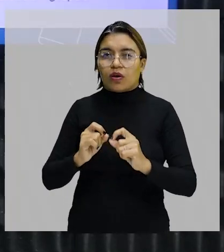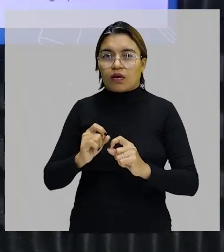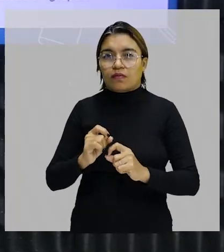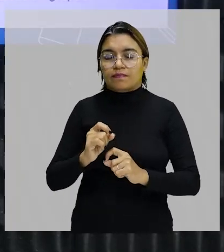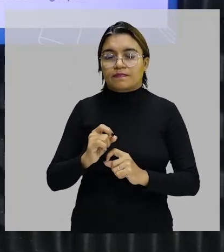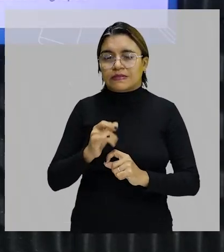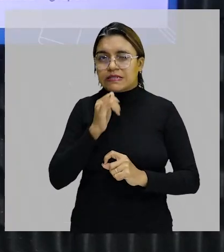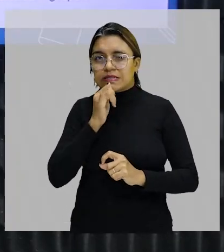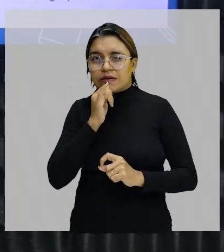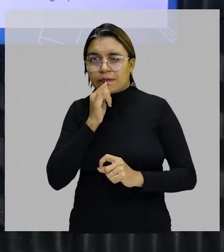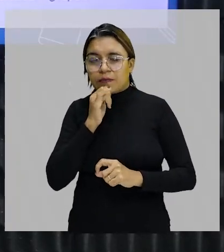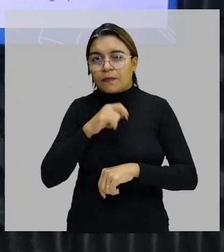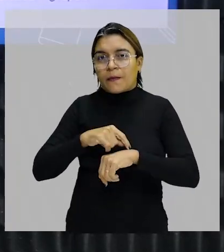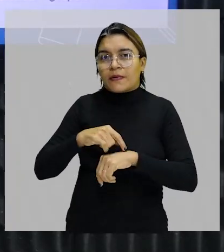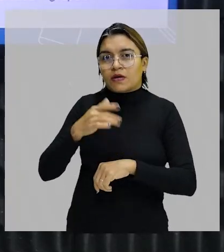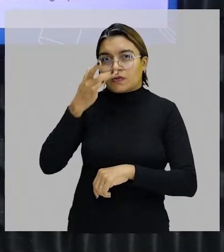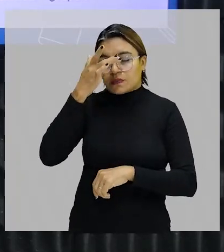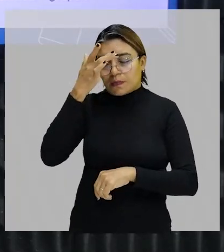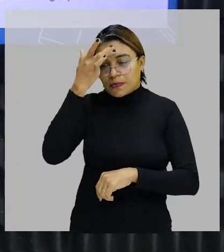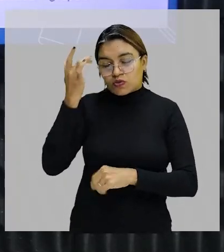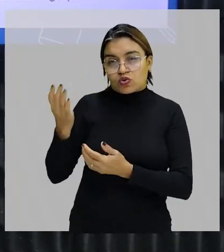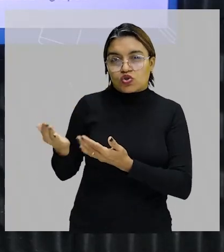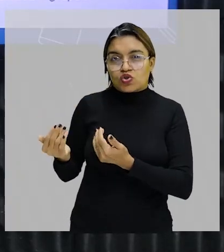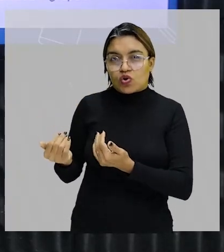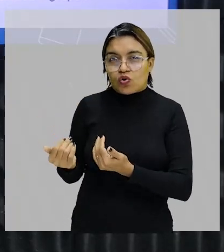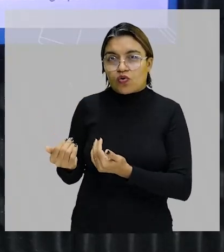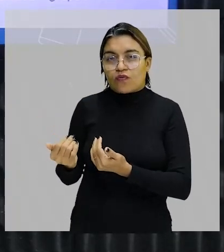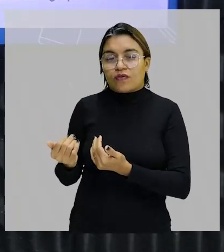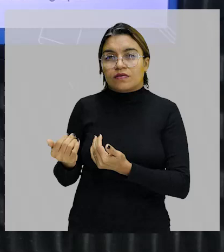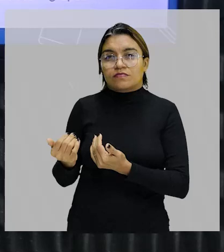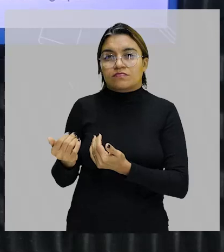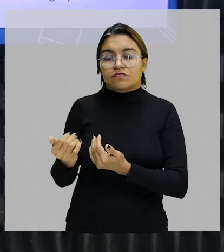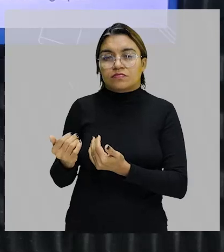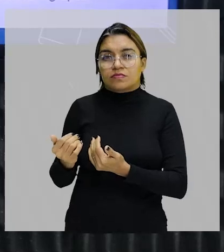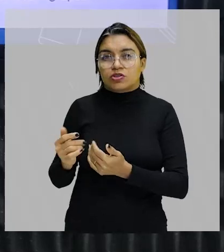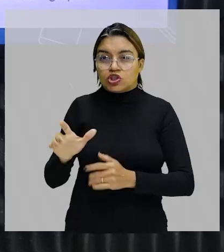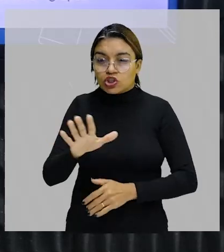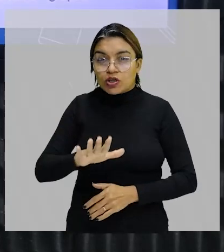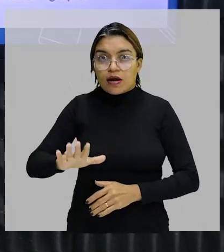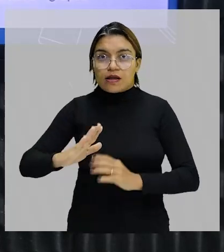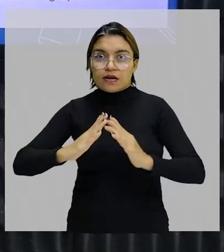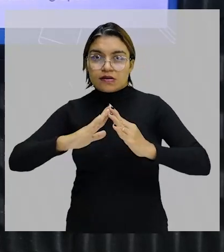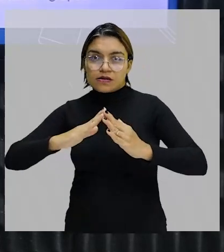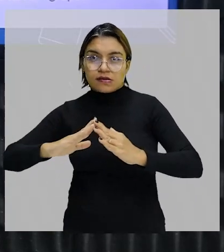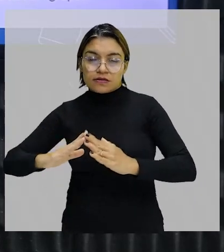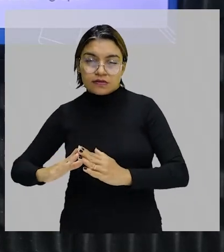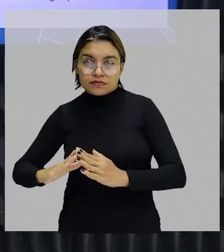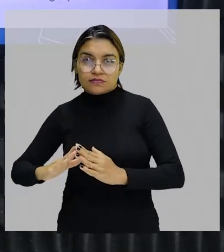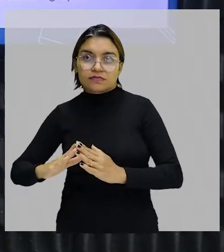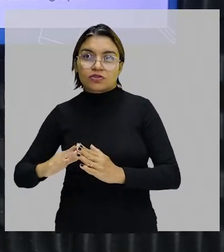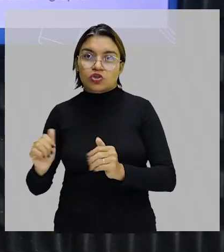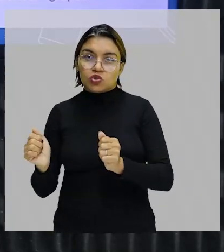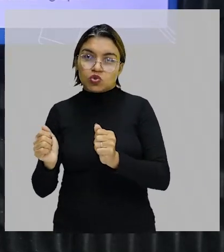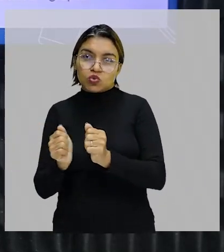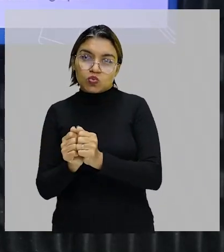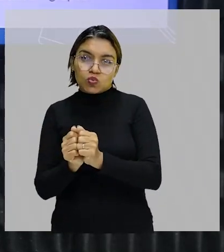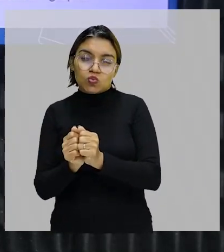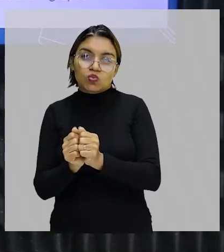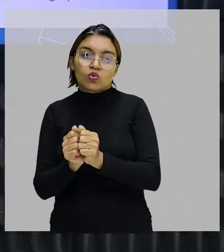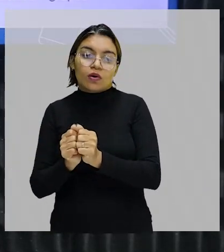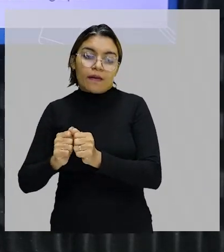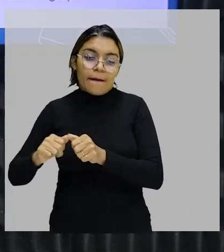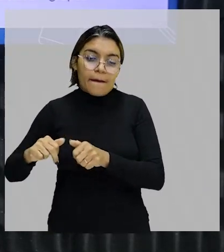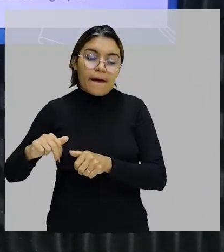jovens, principalmente de áreas periféricas, de áreas de favelas, se uniam e iam passear, né? Se organizavam pelas redes sociais e